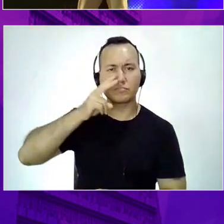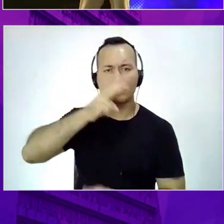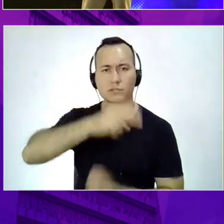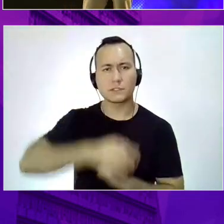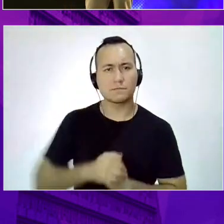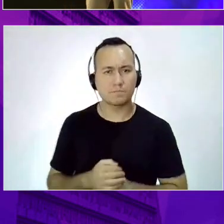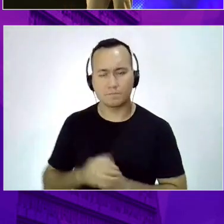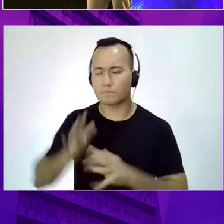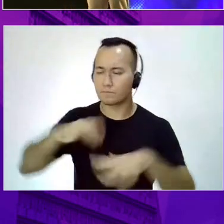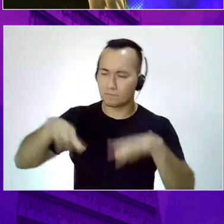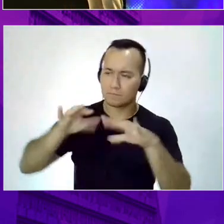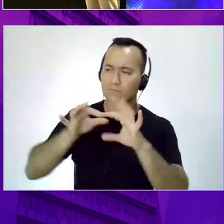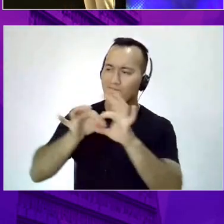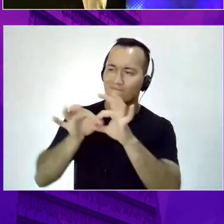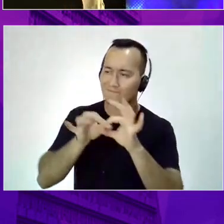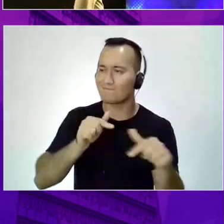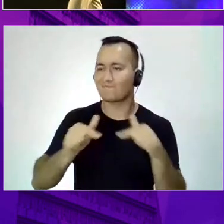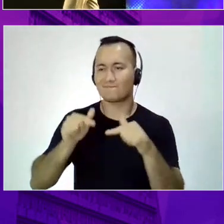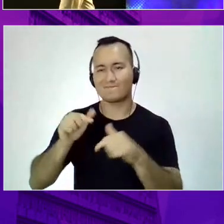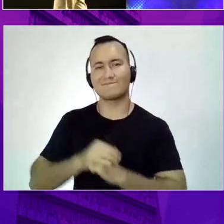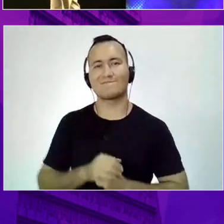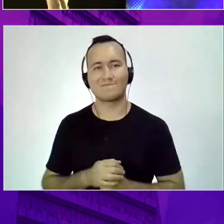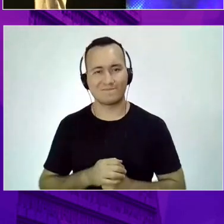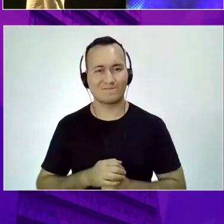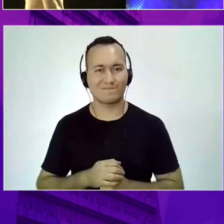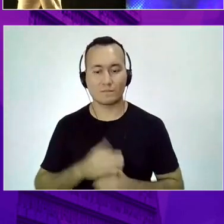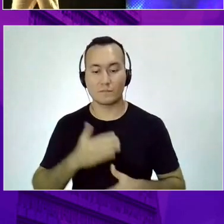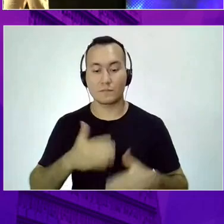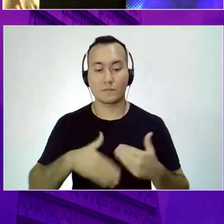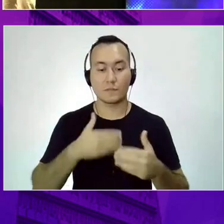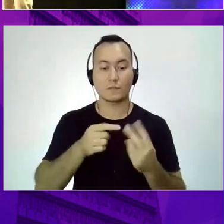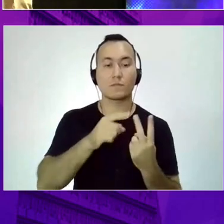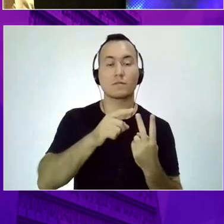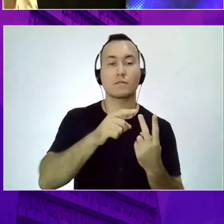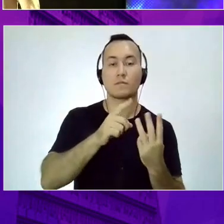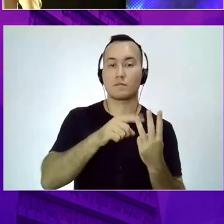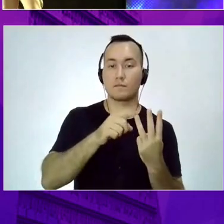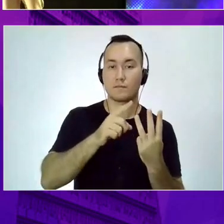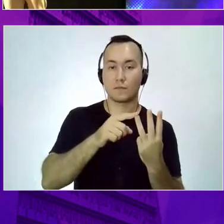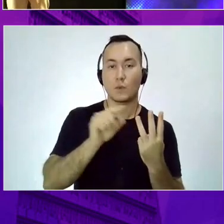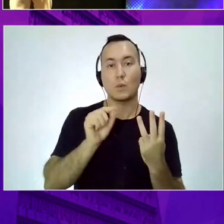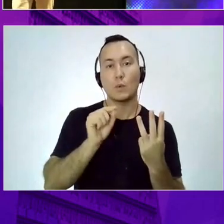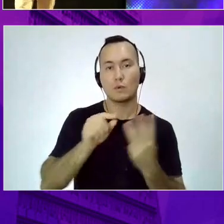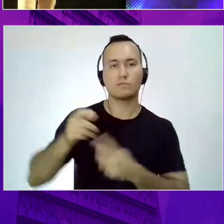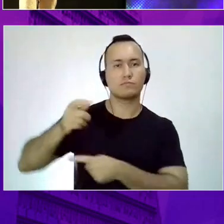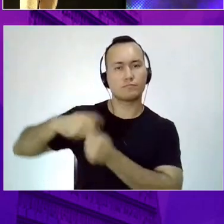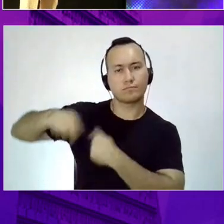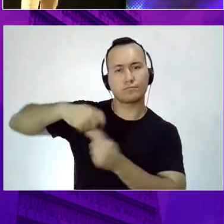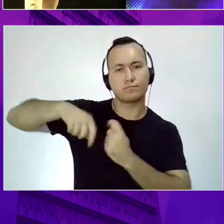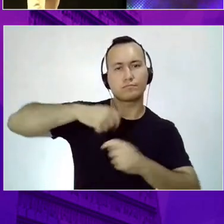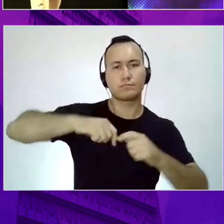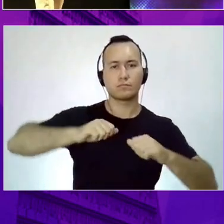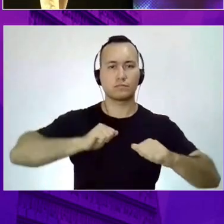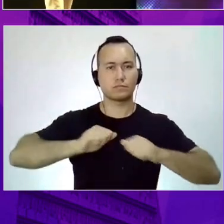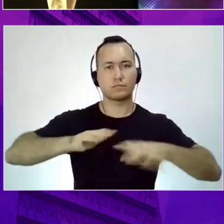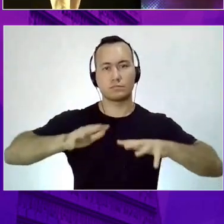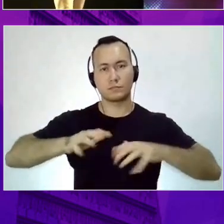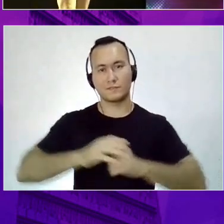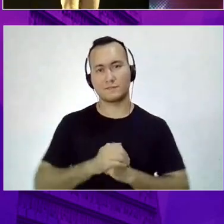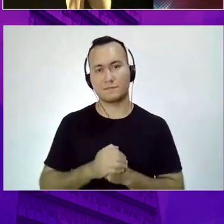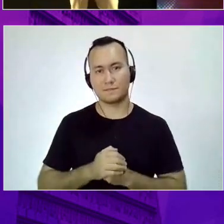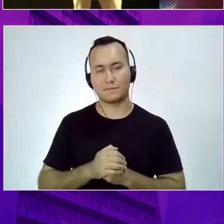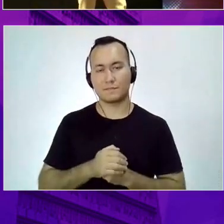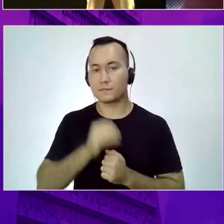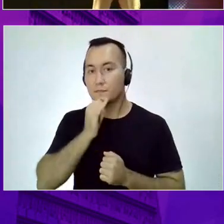trabalhar com Business Agility. Então, a empresa já rodava com uma estrutura de Business Agility quando a gente chegou. Então, a empresa já trabalhava